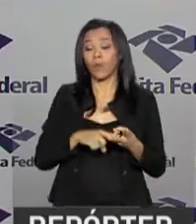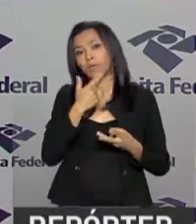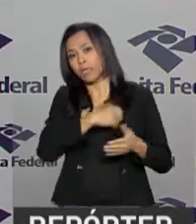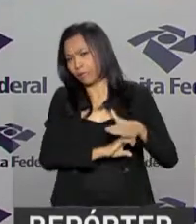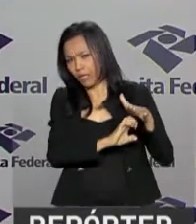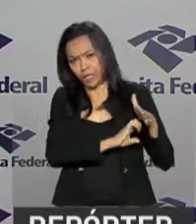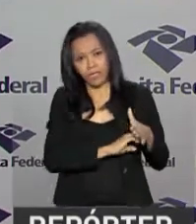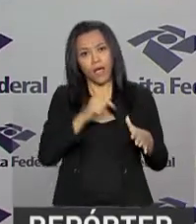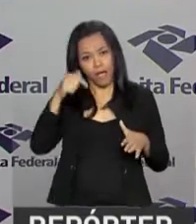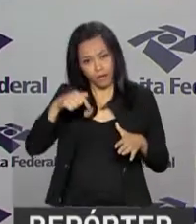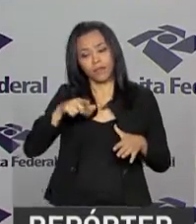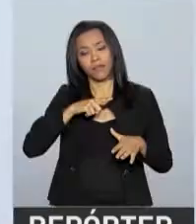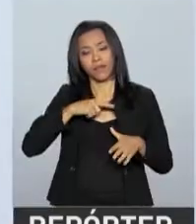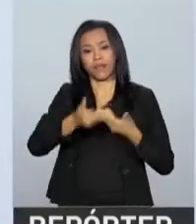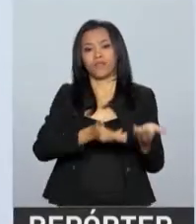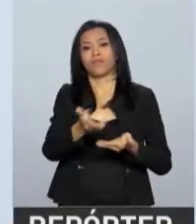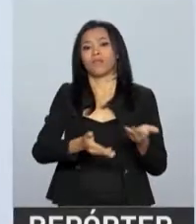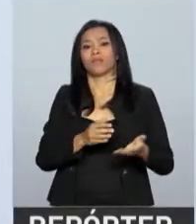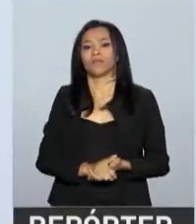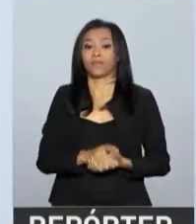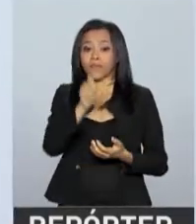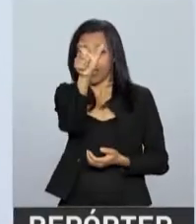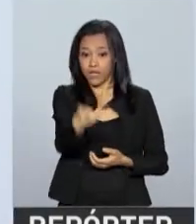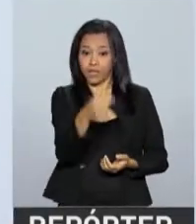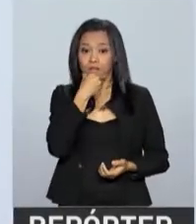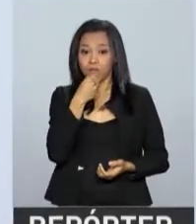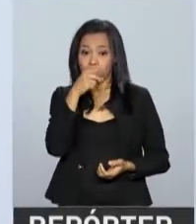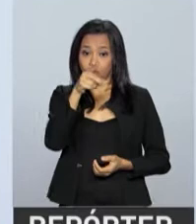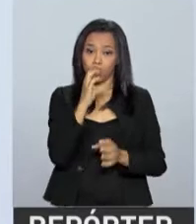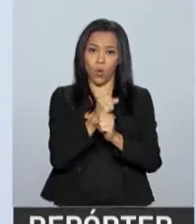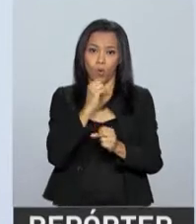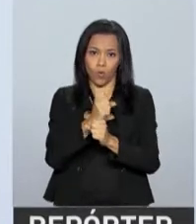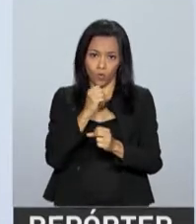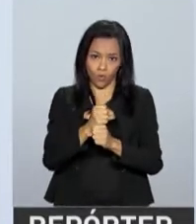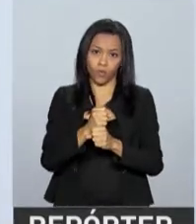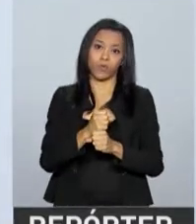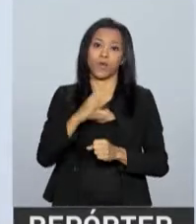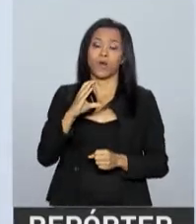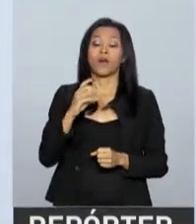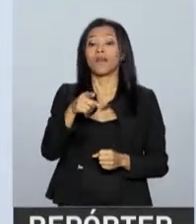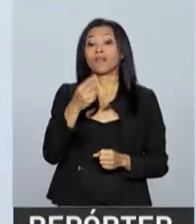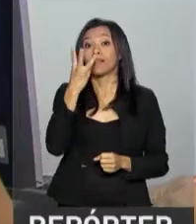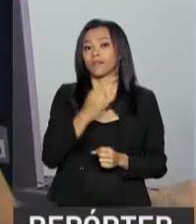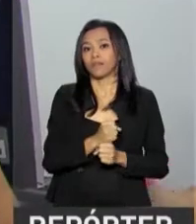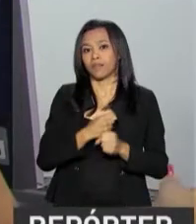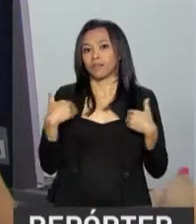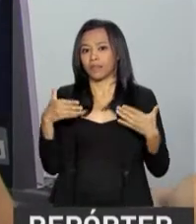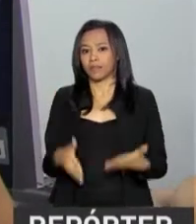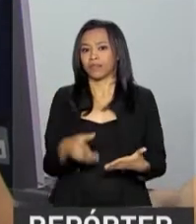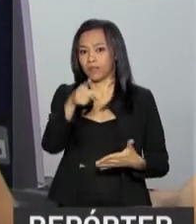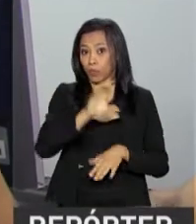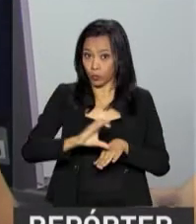atendidas pelos núcleos de apoio contato fiscal este aluno de ciências contábeis participa do programa três anos segundo eles